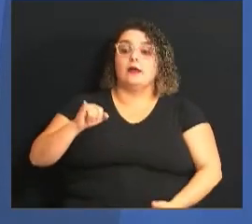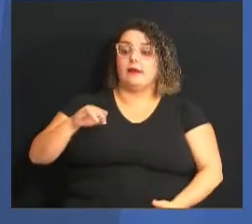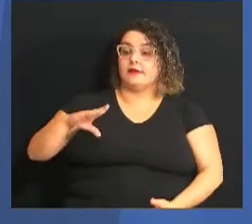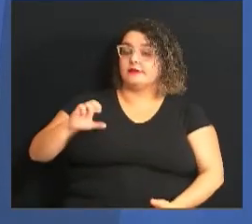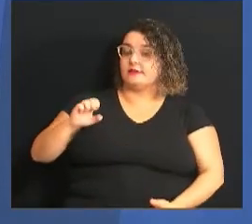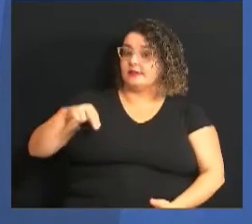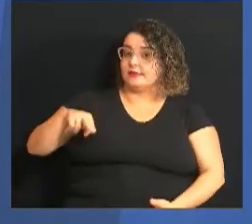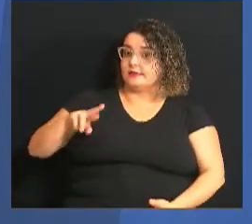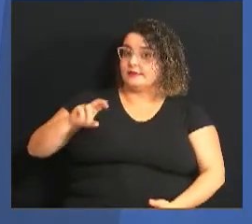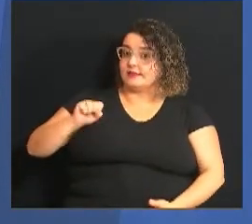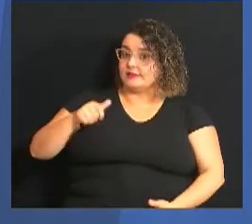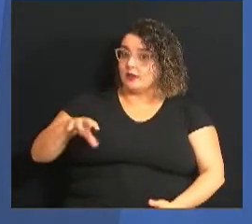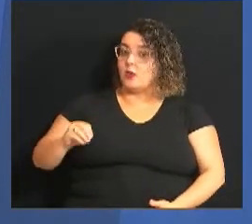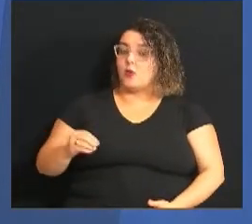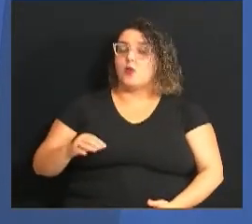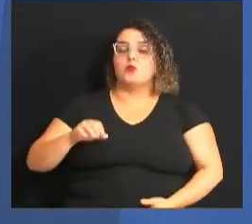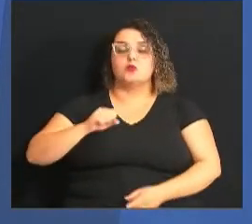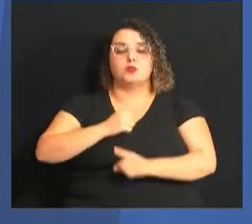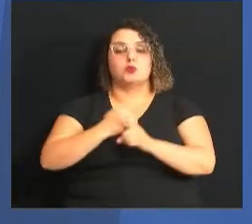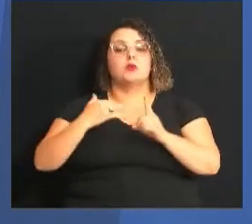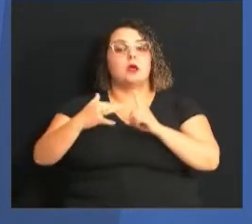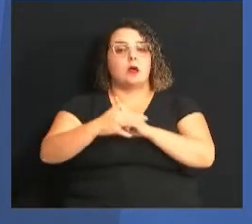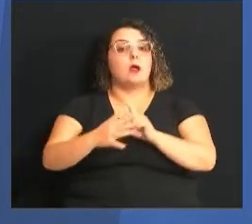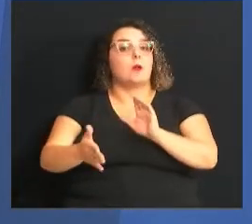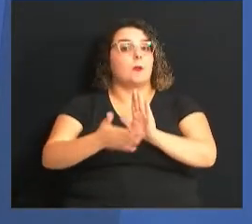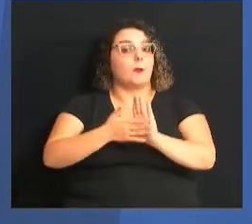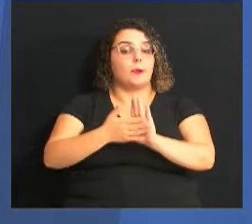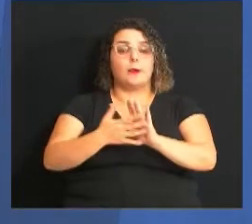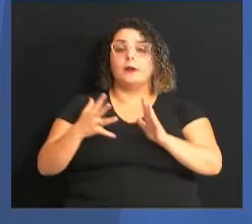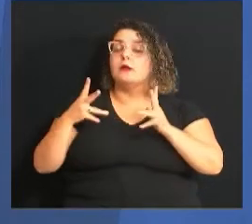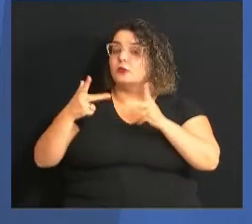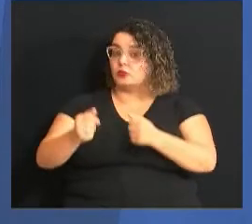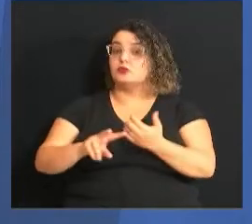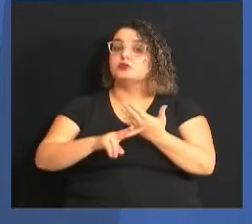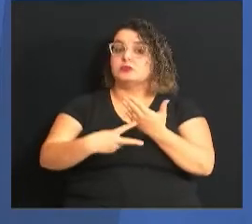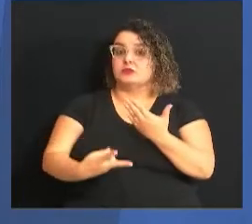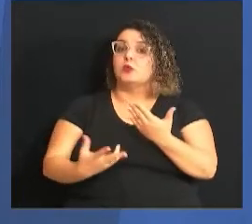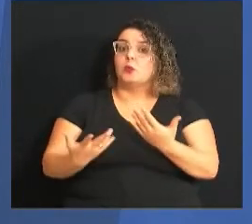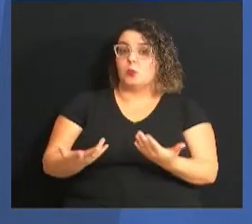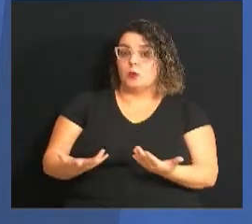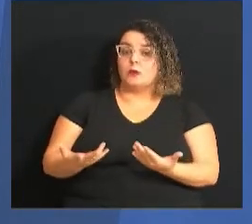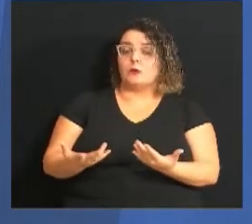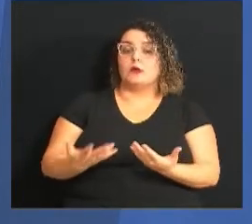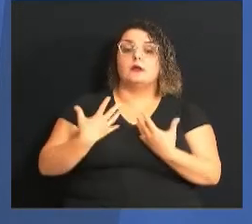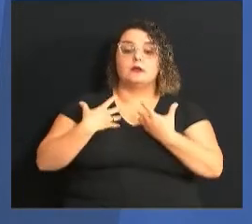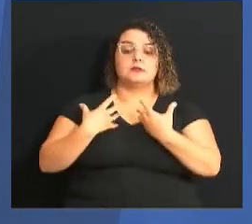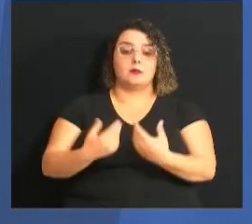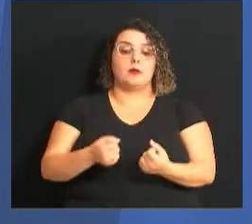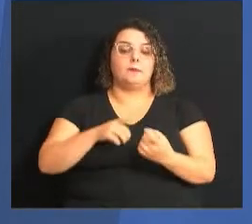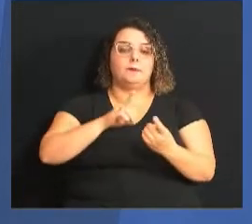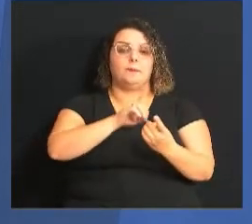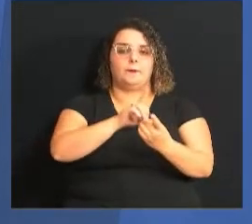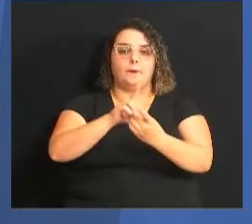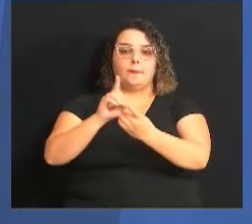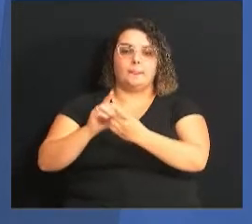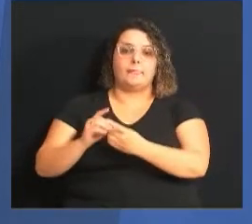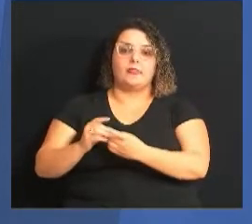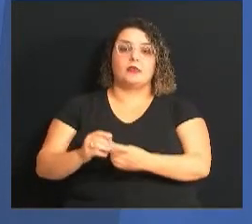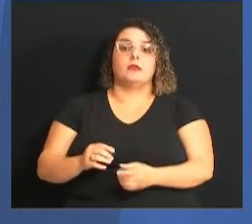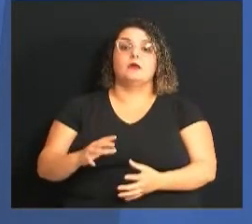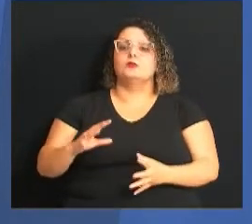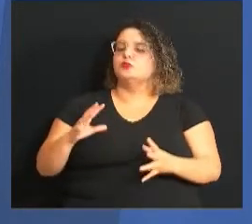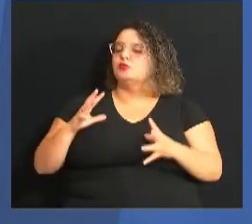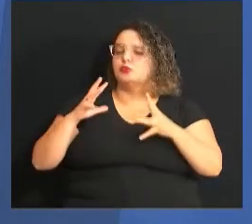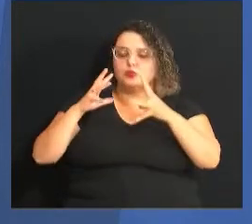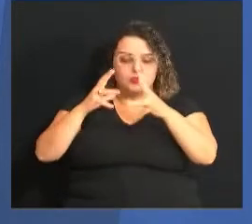A propositura determina que todo portador de sequelas terá o direito de receber assistência integral para promover